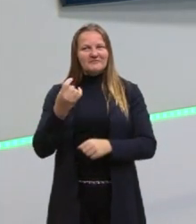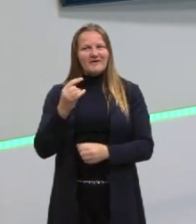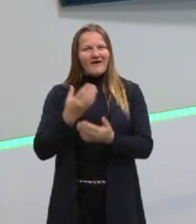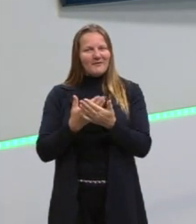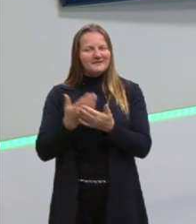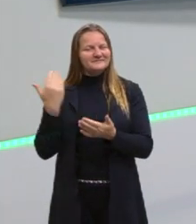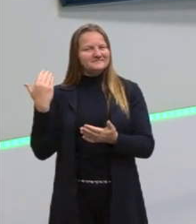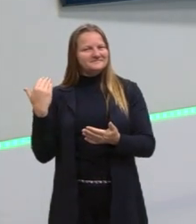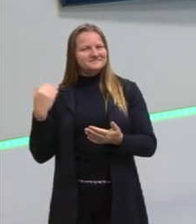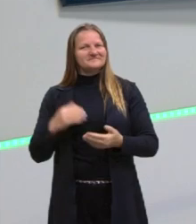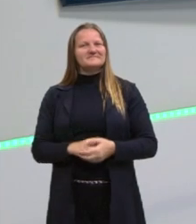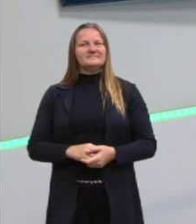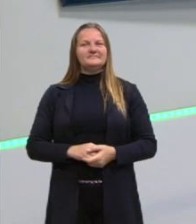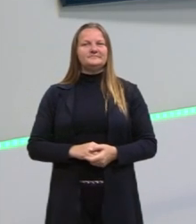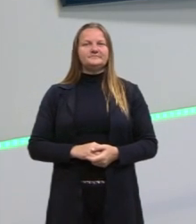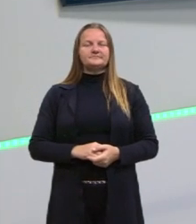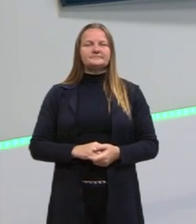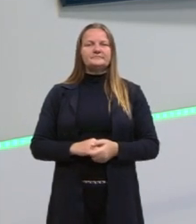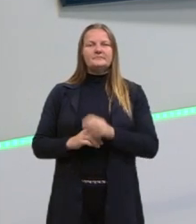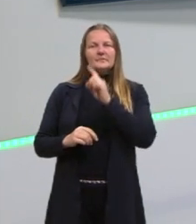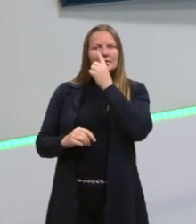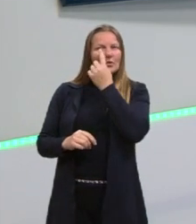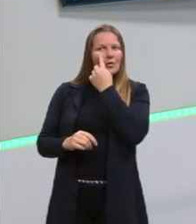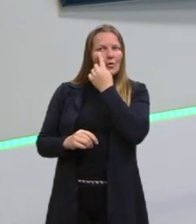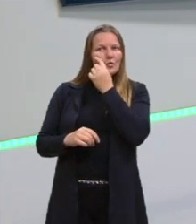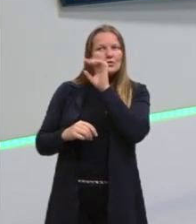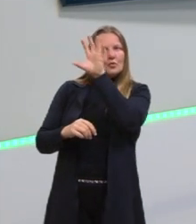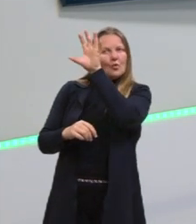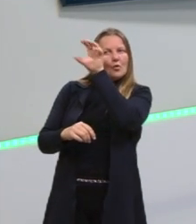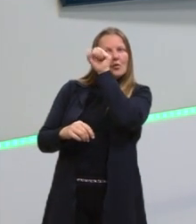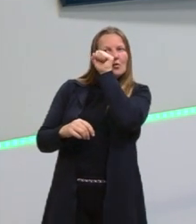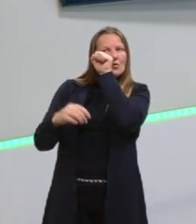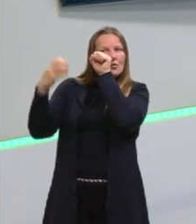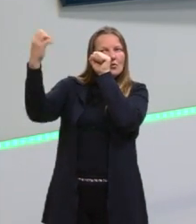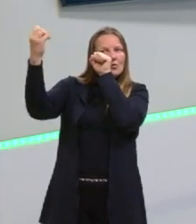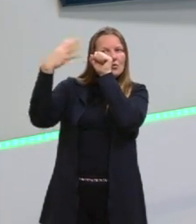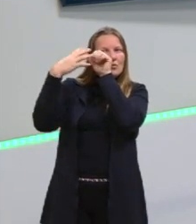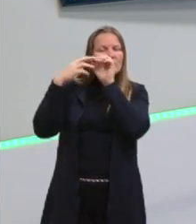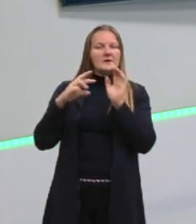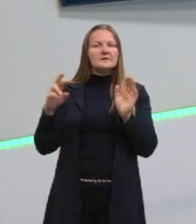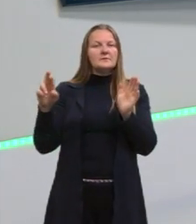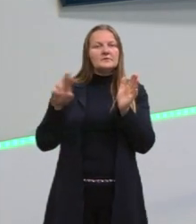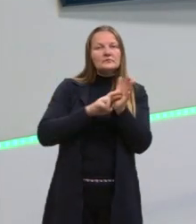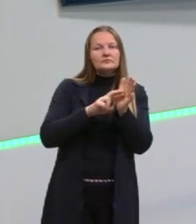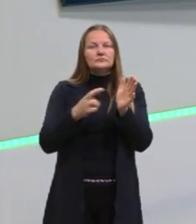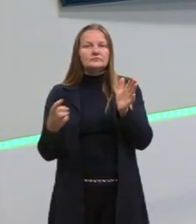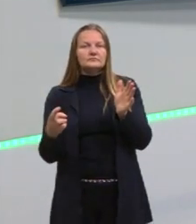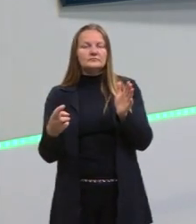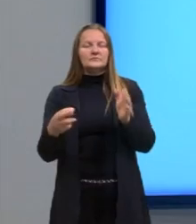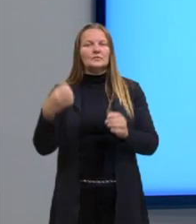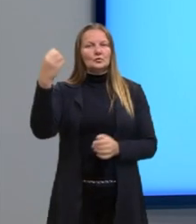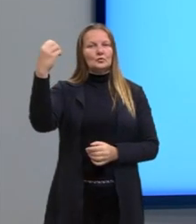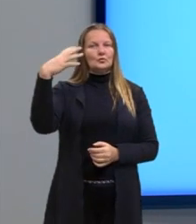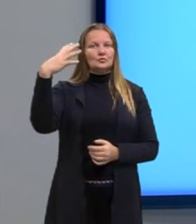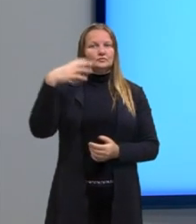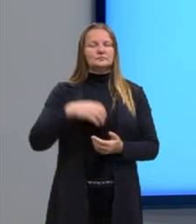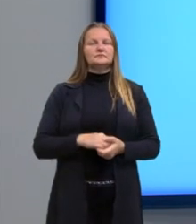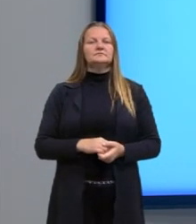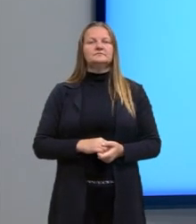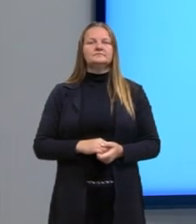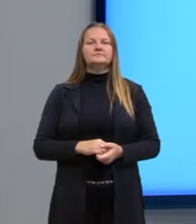aula a questão então de absorção né e reflexão da luz tão A óptica